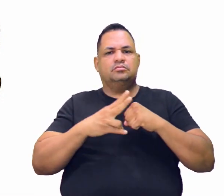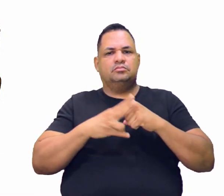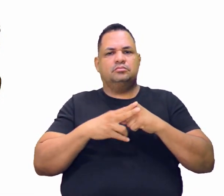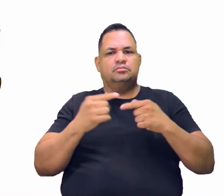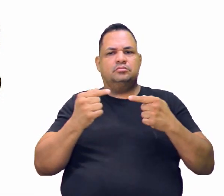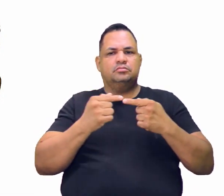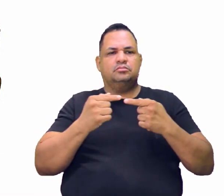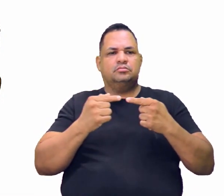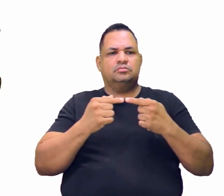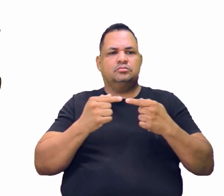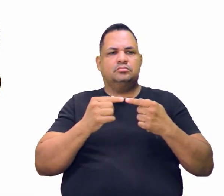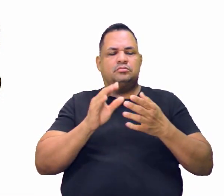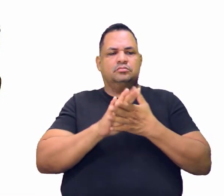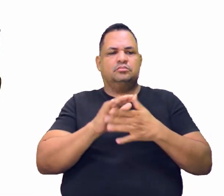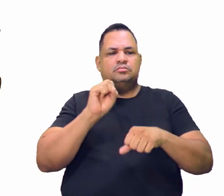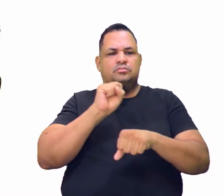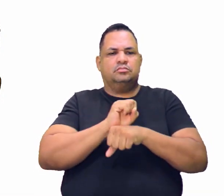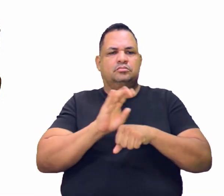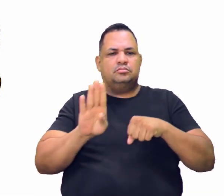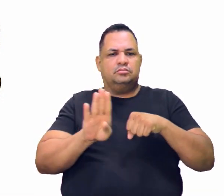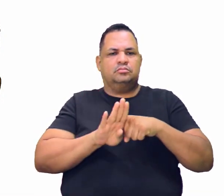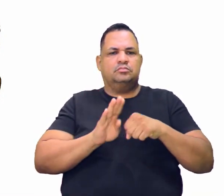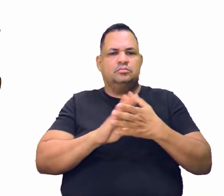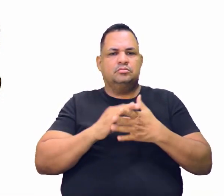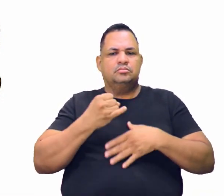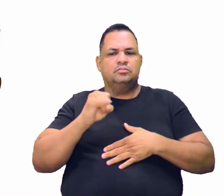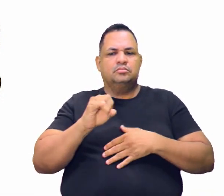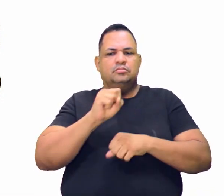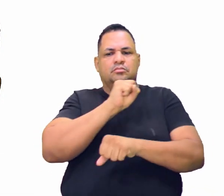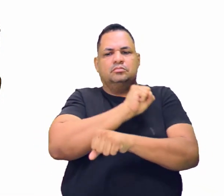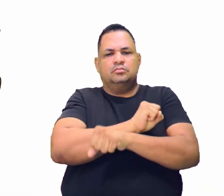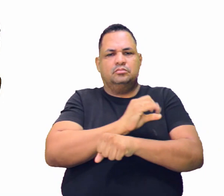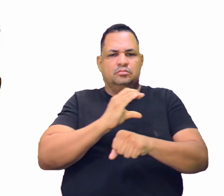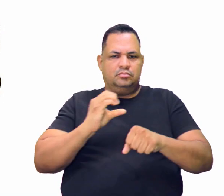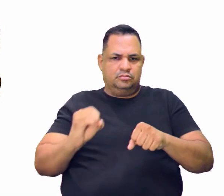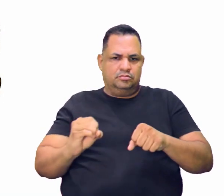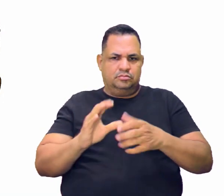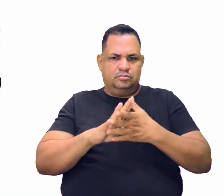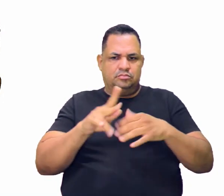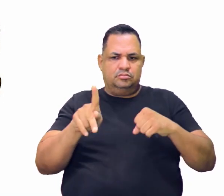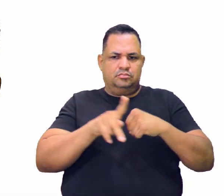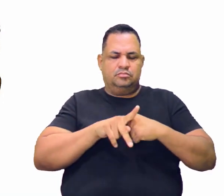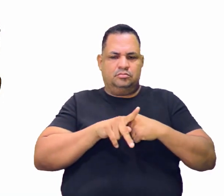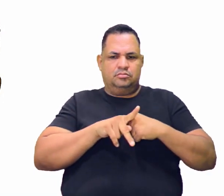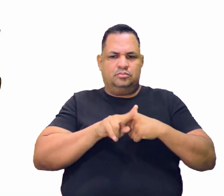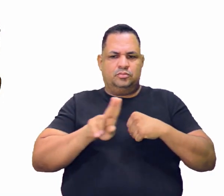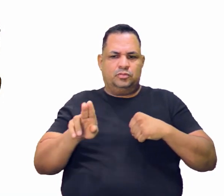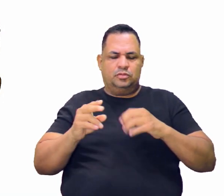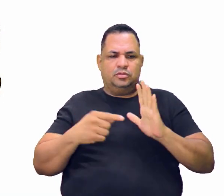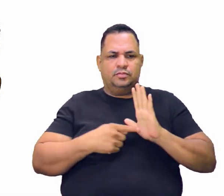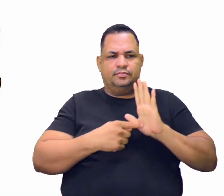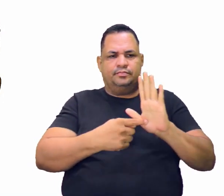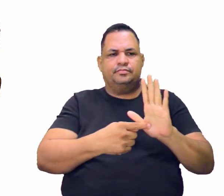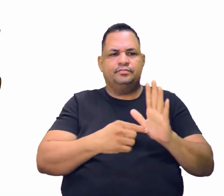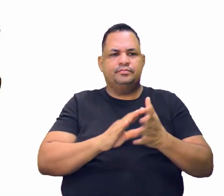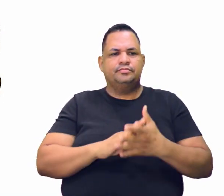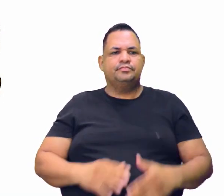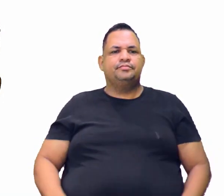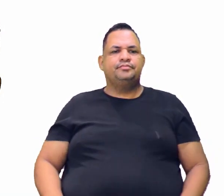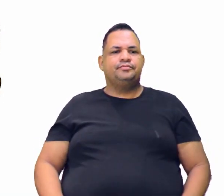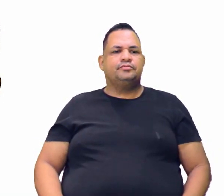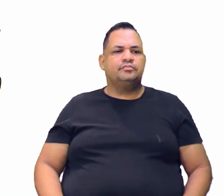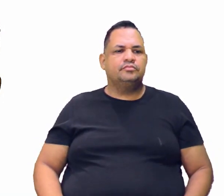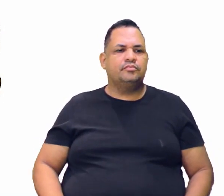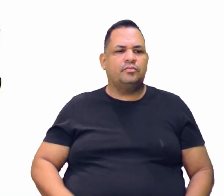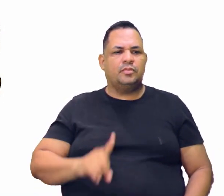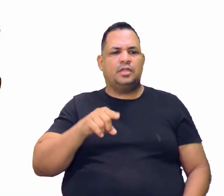ser concordará com o substantivo se tiver artigo ou pronome demonstrativo. Nós temos